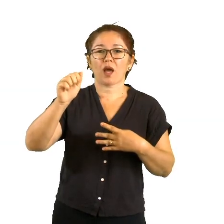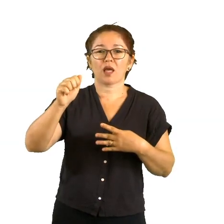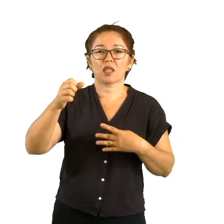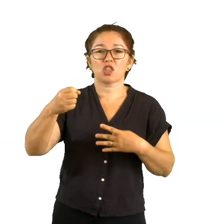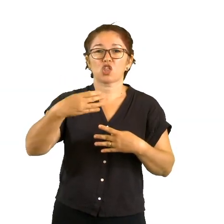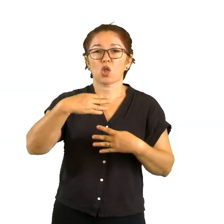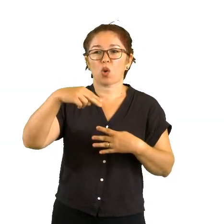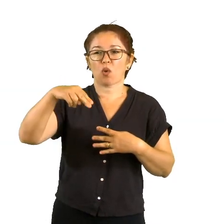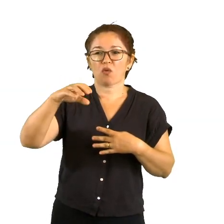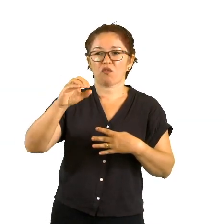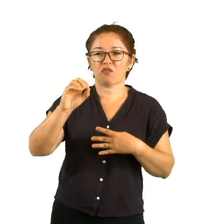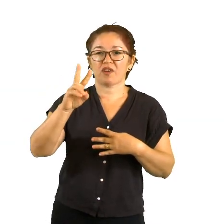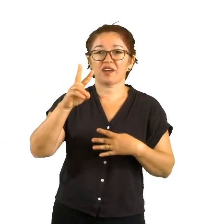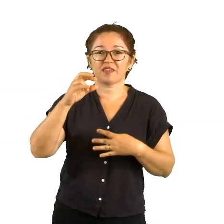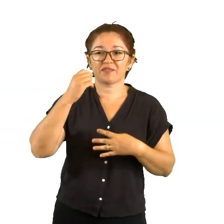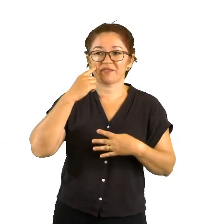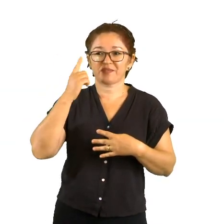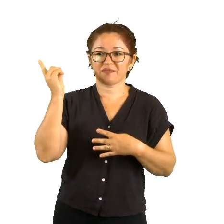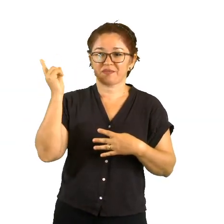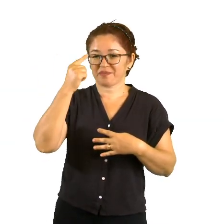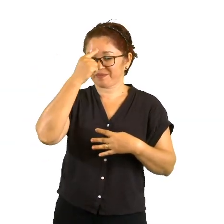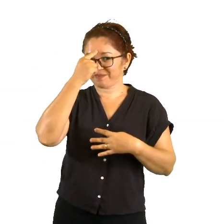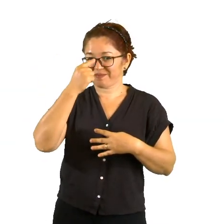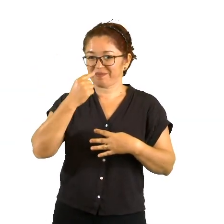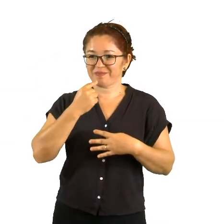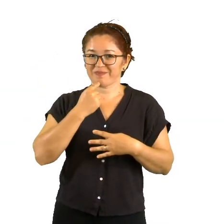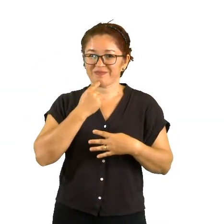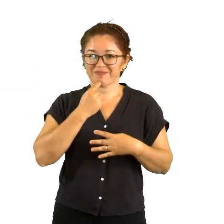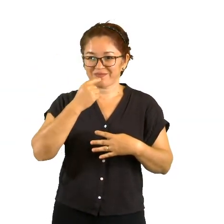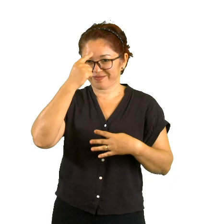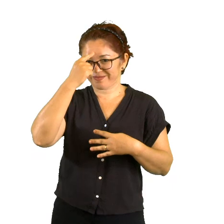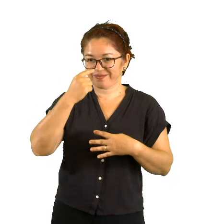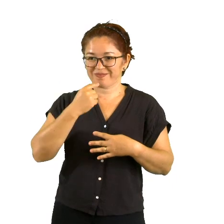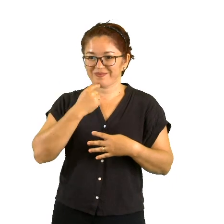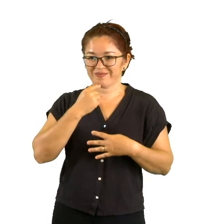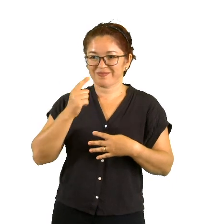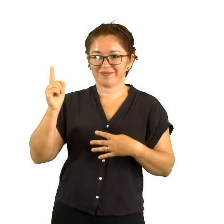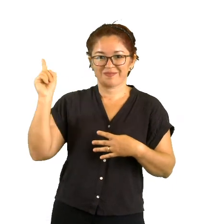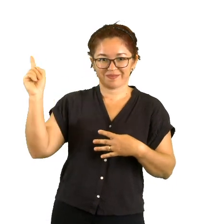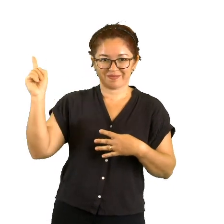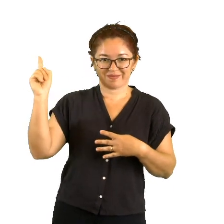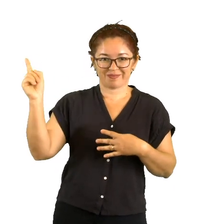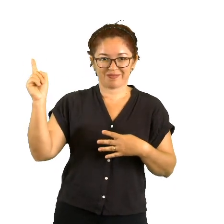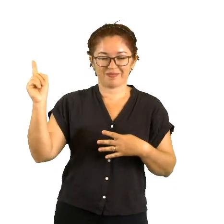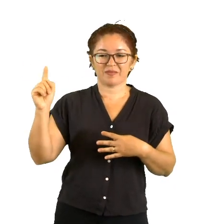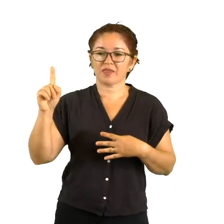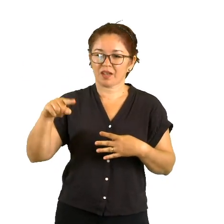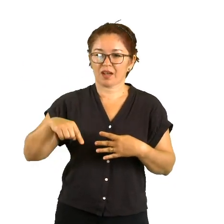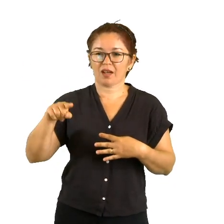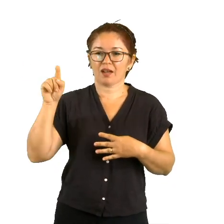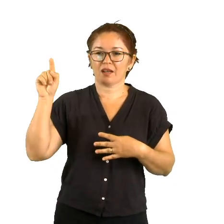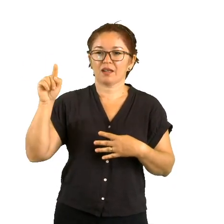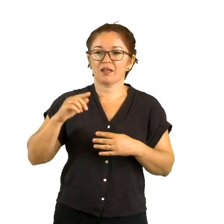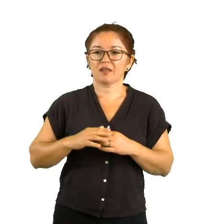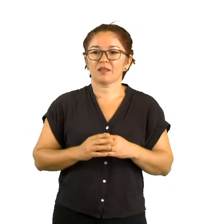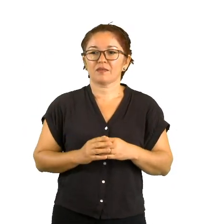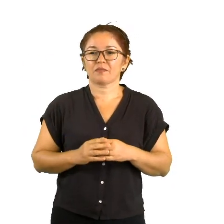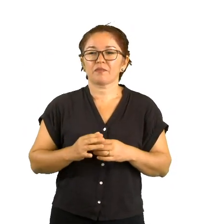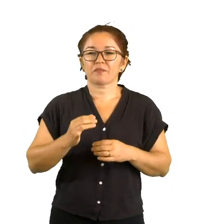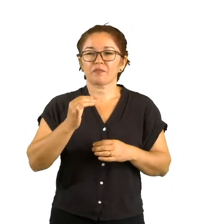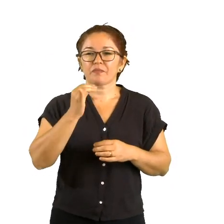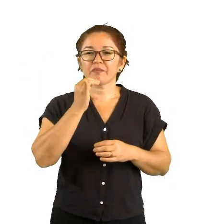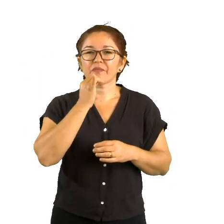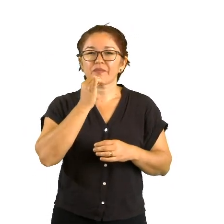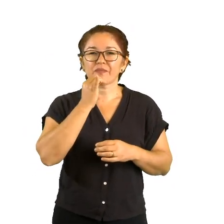está entre o Sol e a Lua. E a parte que nós observamos da Lua é a parte escura.